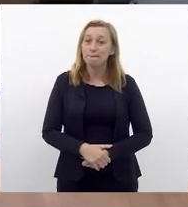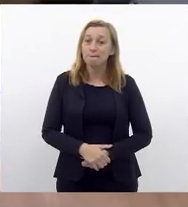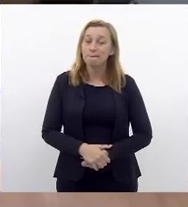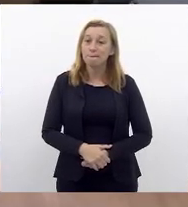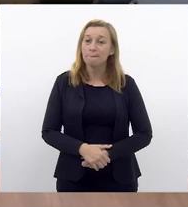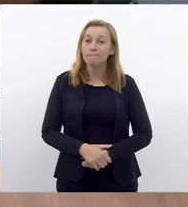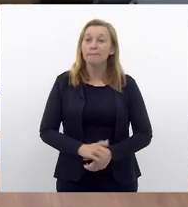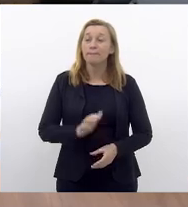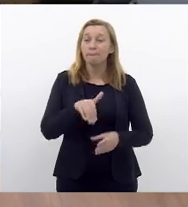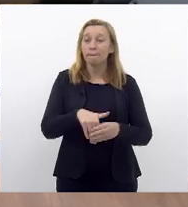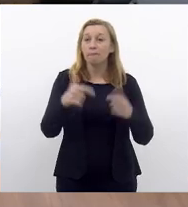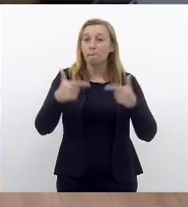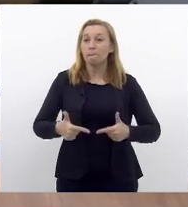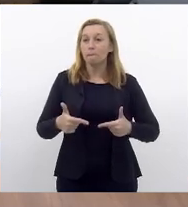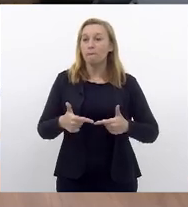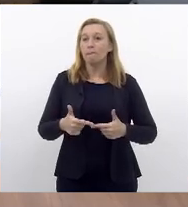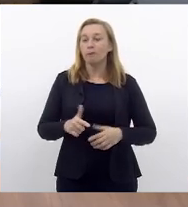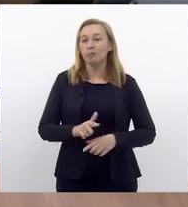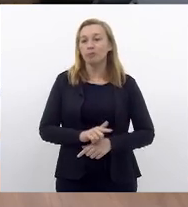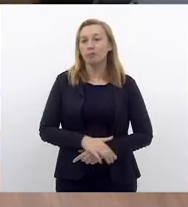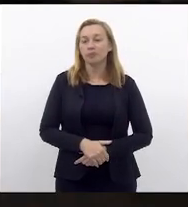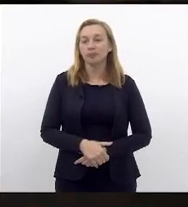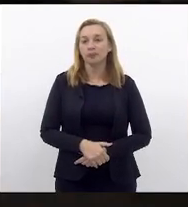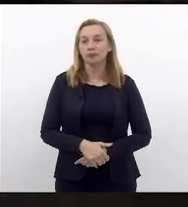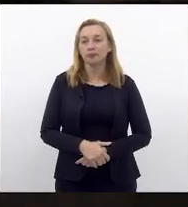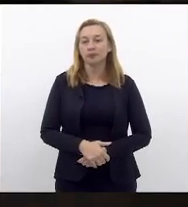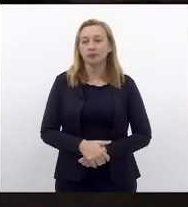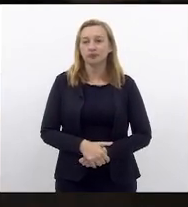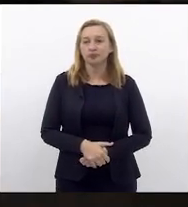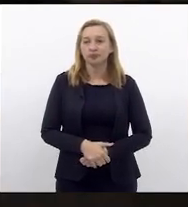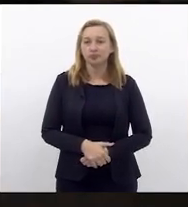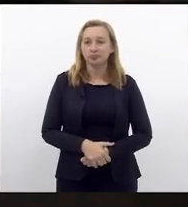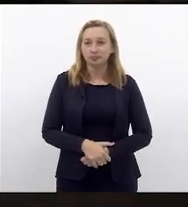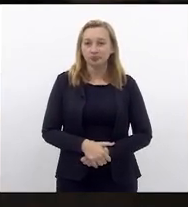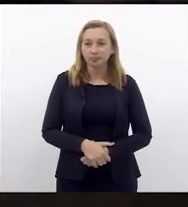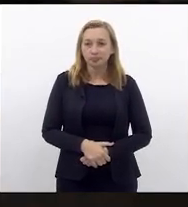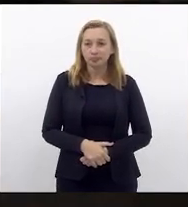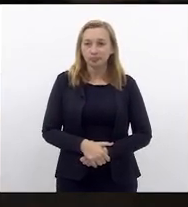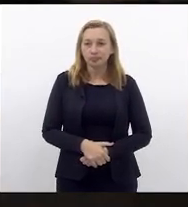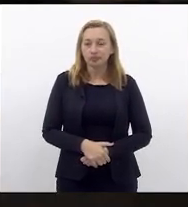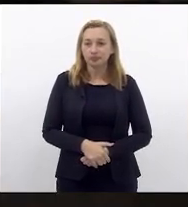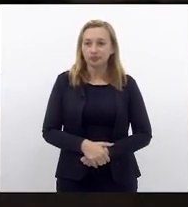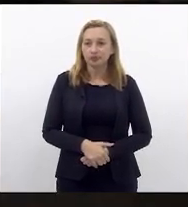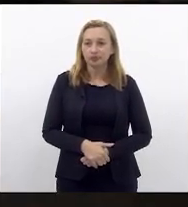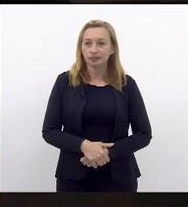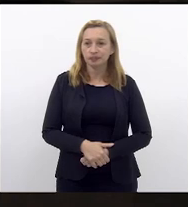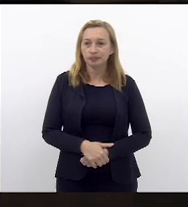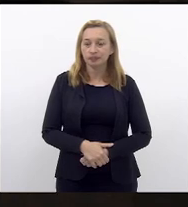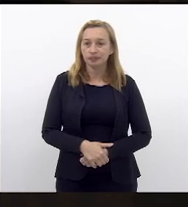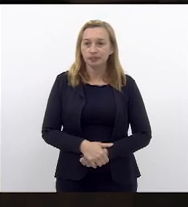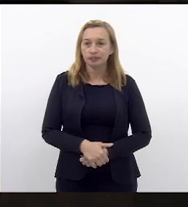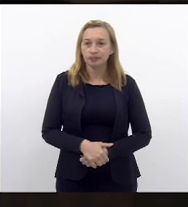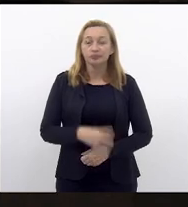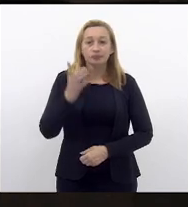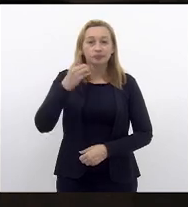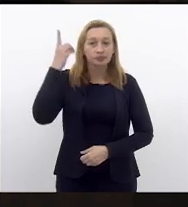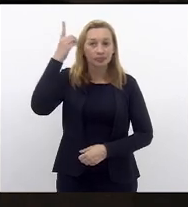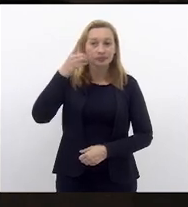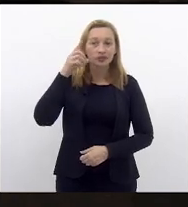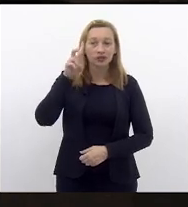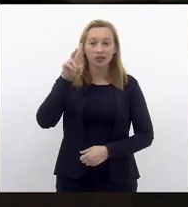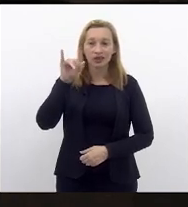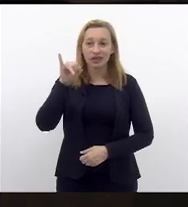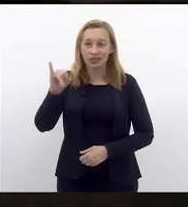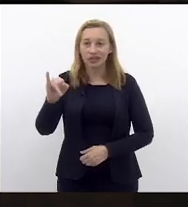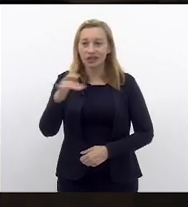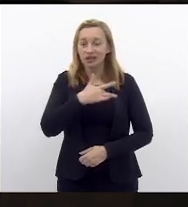Voto pela abstenção, presidente. Deputada Zeidan, vota pela abstenção. Deputado Valdeci da